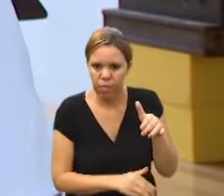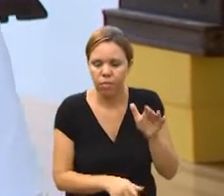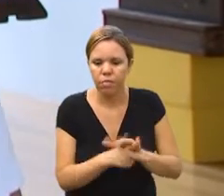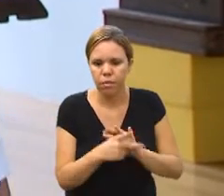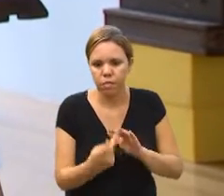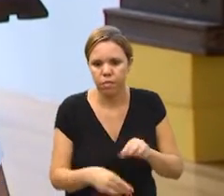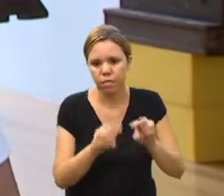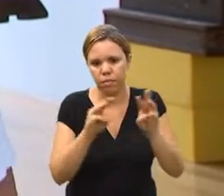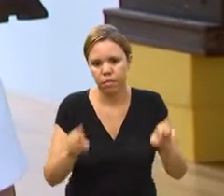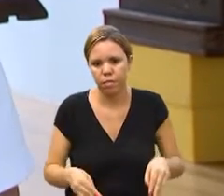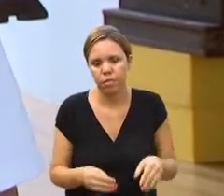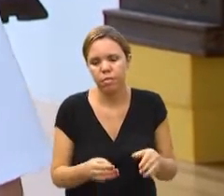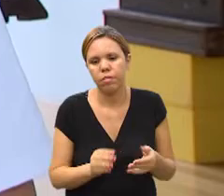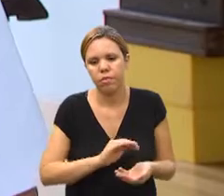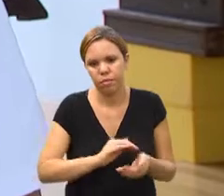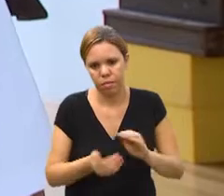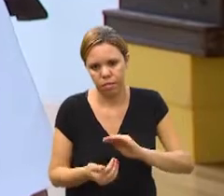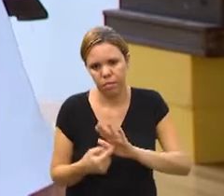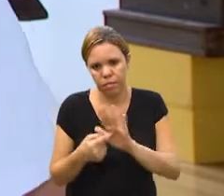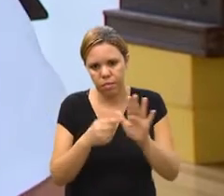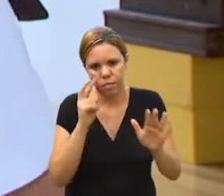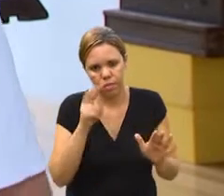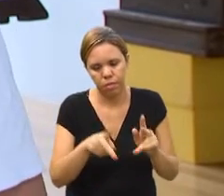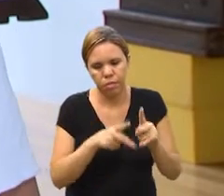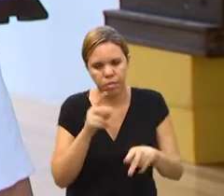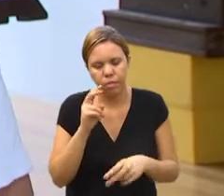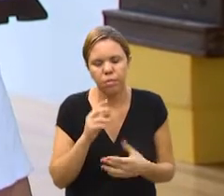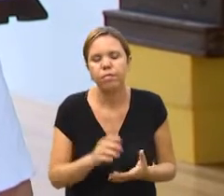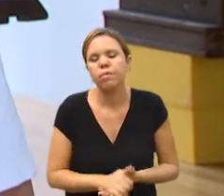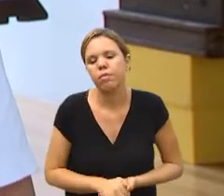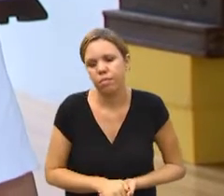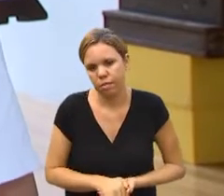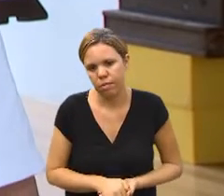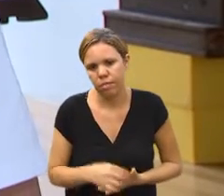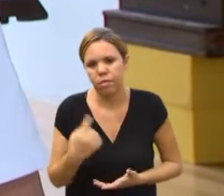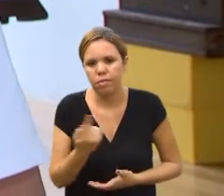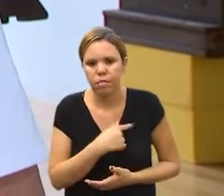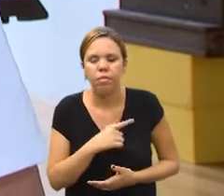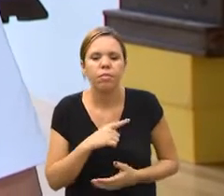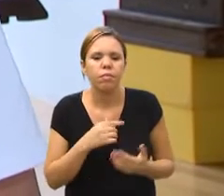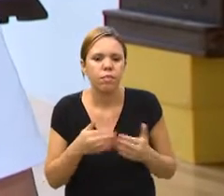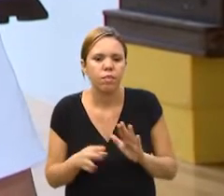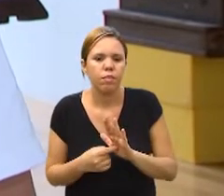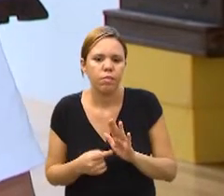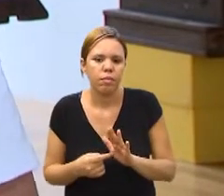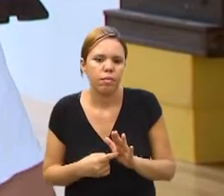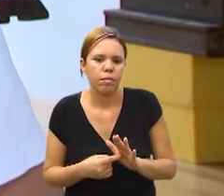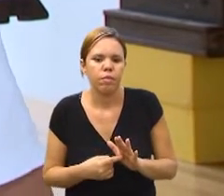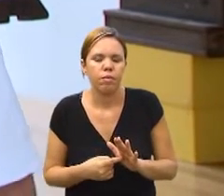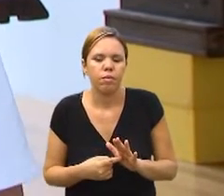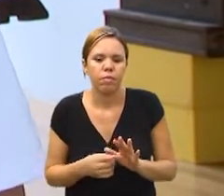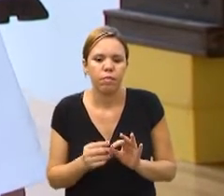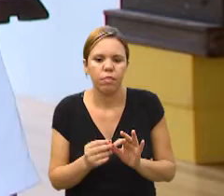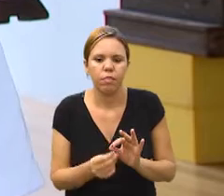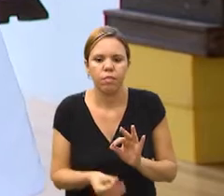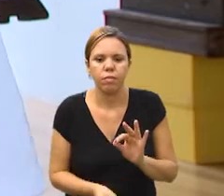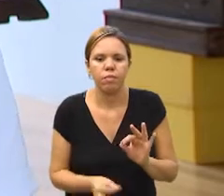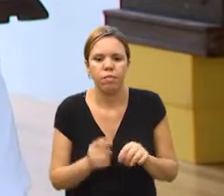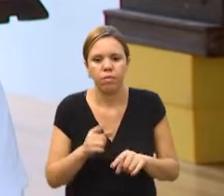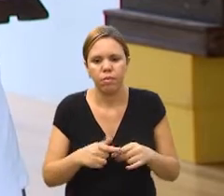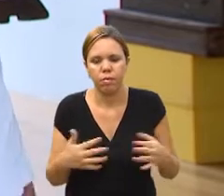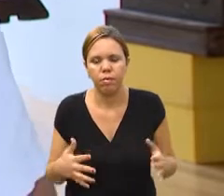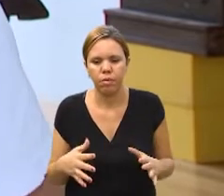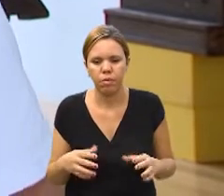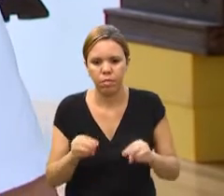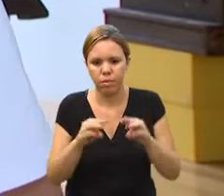aqui, embalado e está disponível a consulentes, né? Nós temos a exposição de longa duração dos objetos